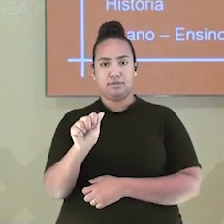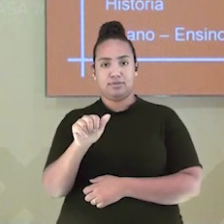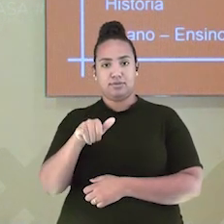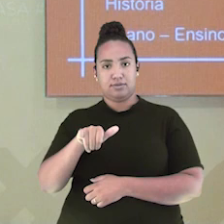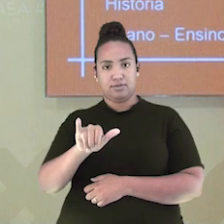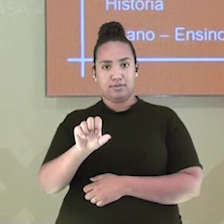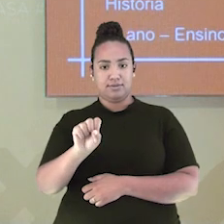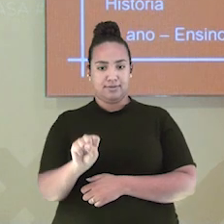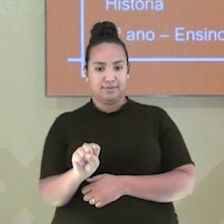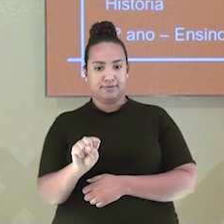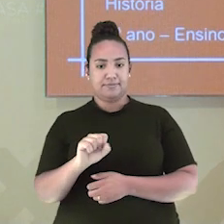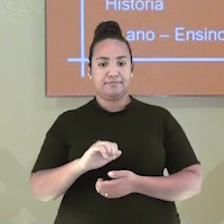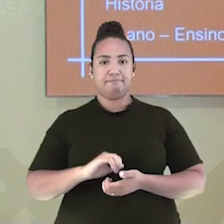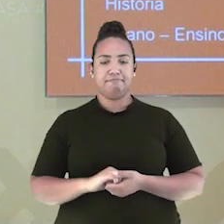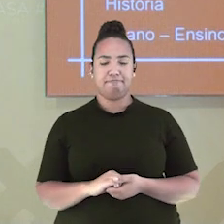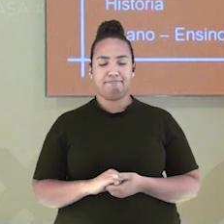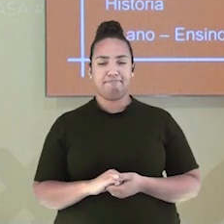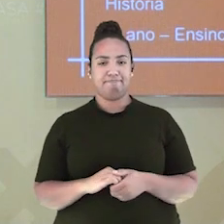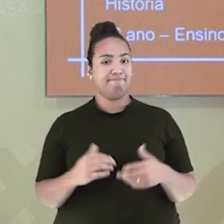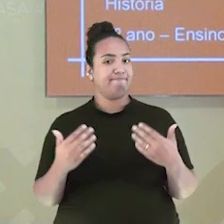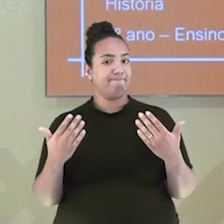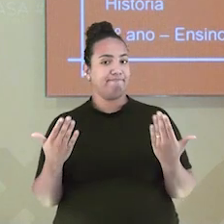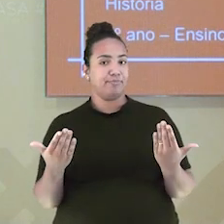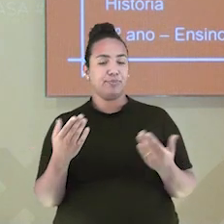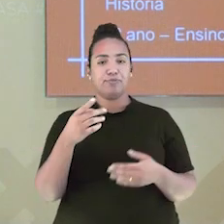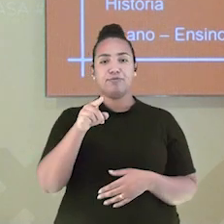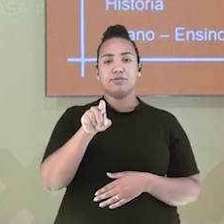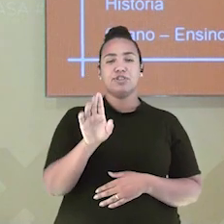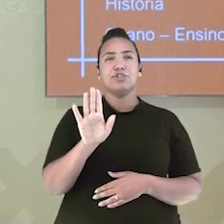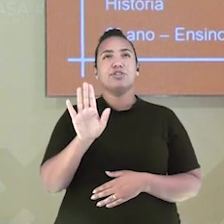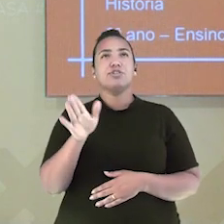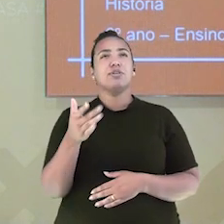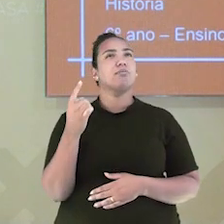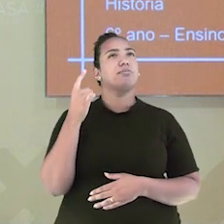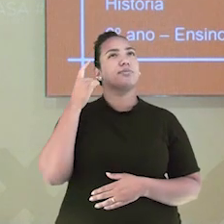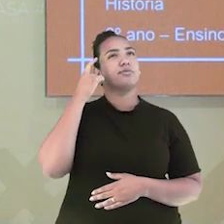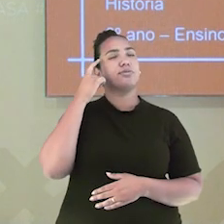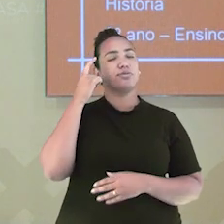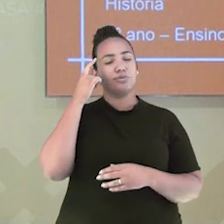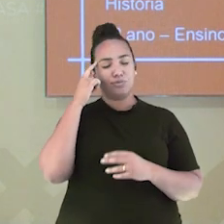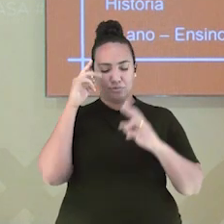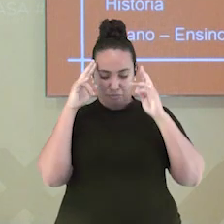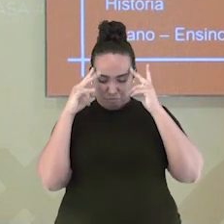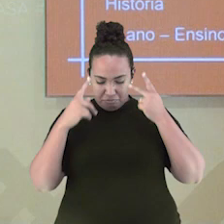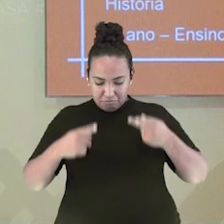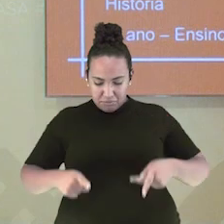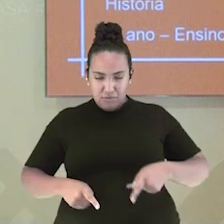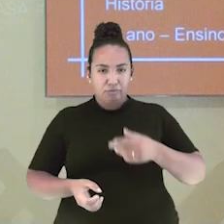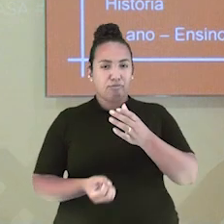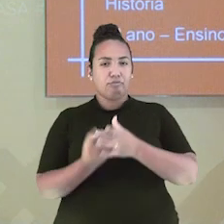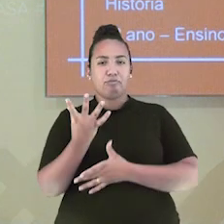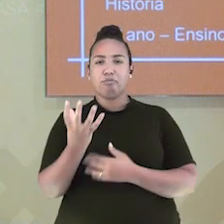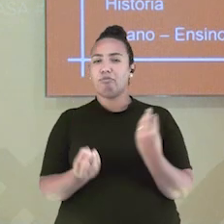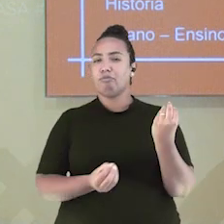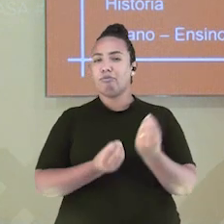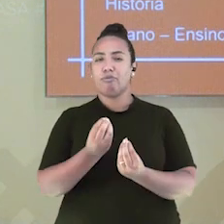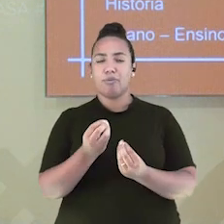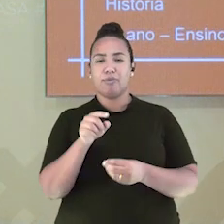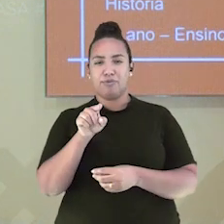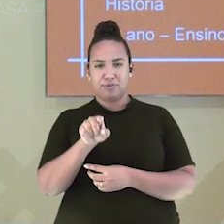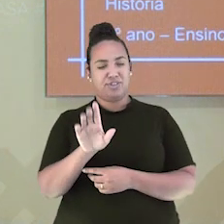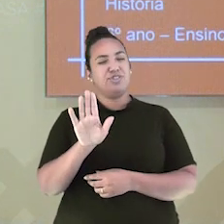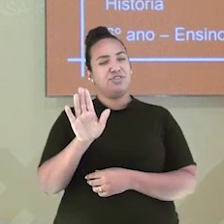agora. E aí, você já se perguntou de onde nós viemos? Eu tenho certeza que essa dúvida já surgiu em